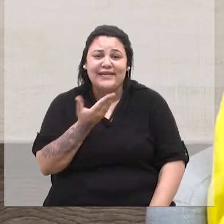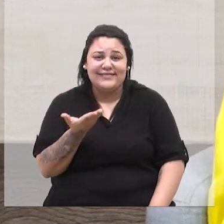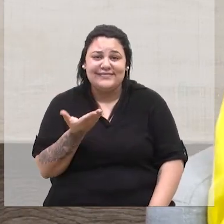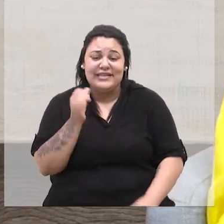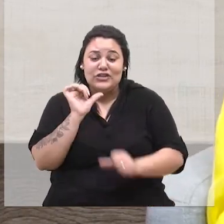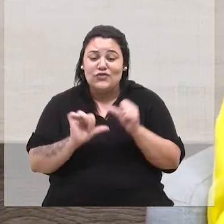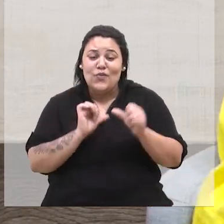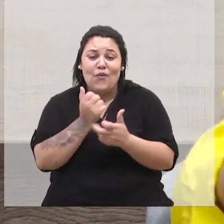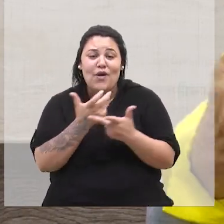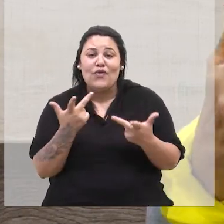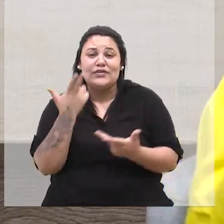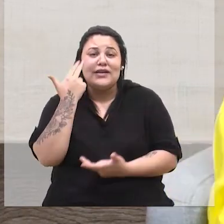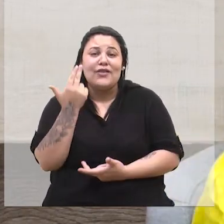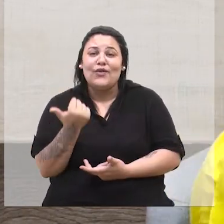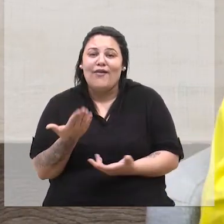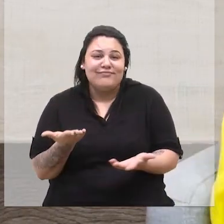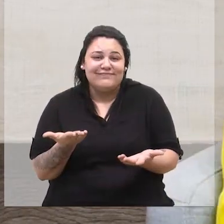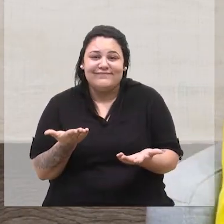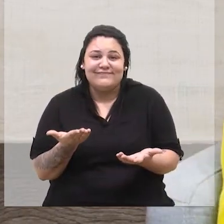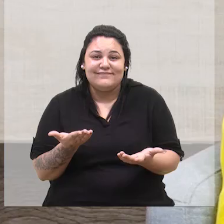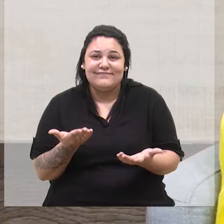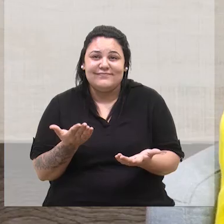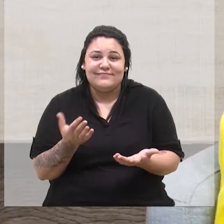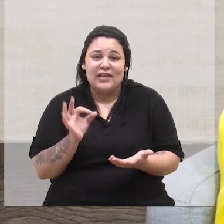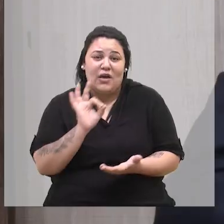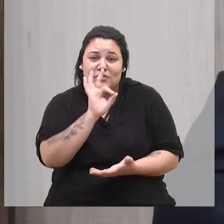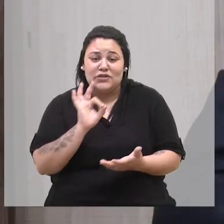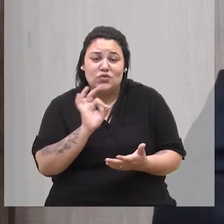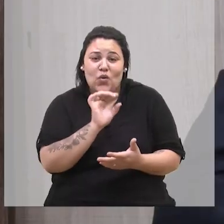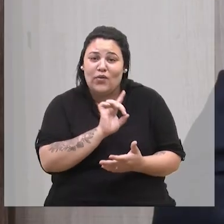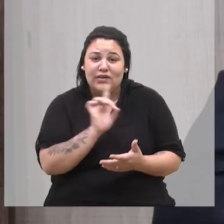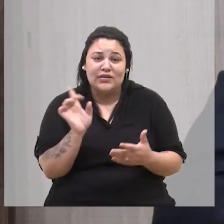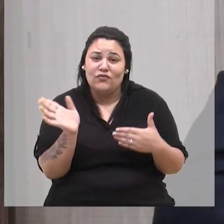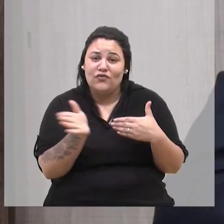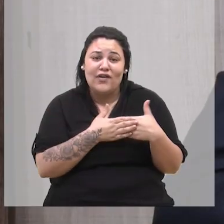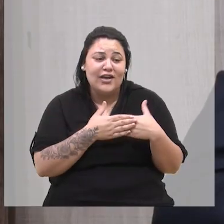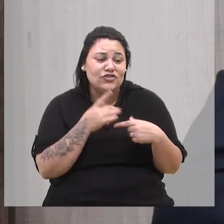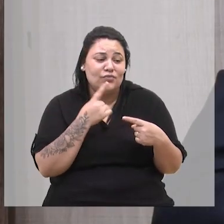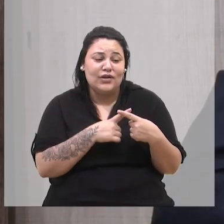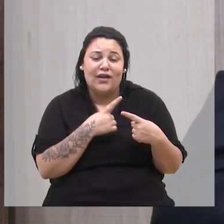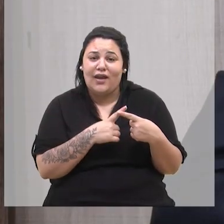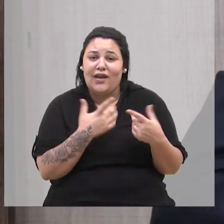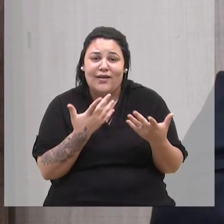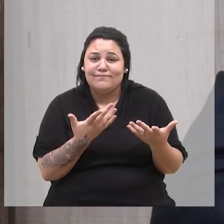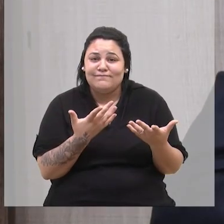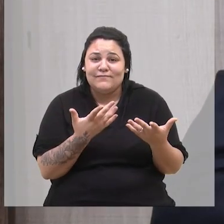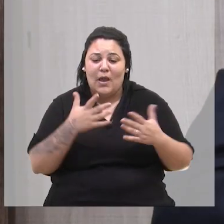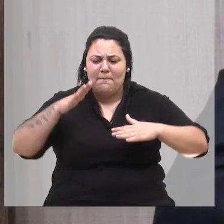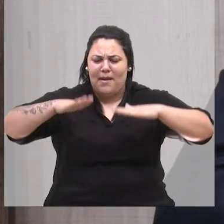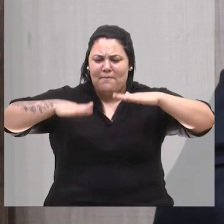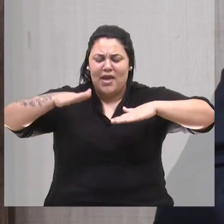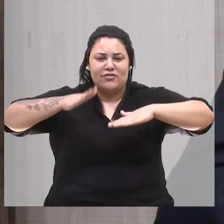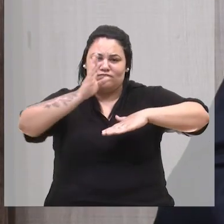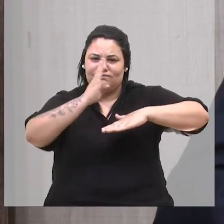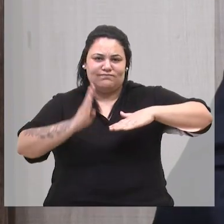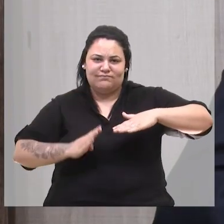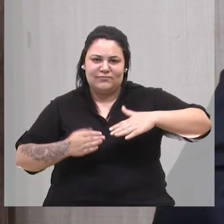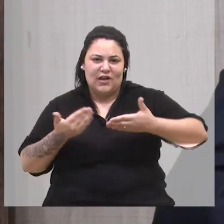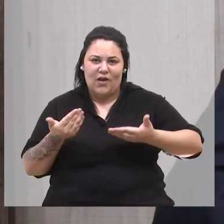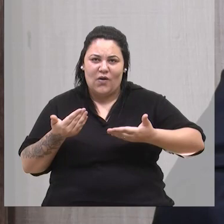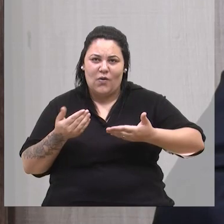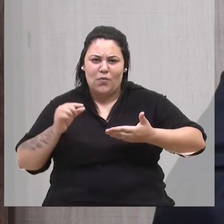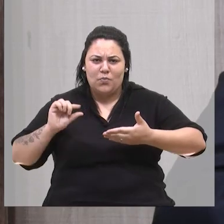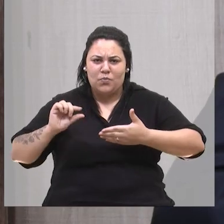naturalmente vivendo dentro da sua profissão. Sim, é um percentual que não fecha, porque é uma média